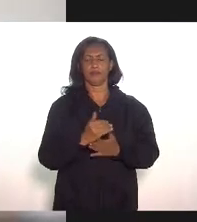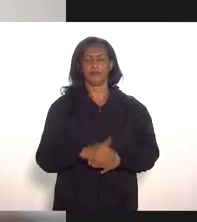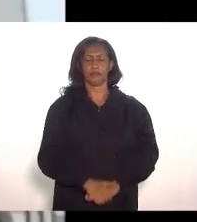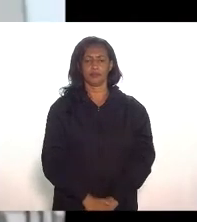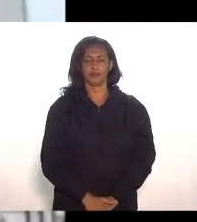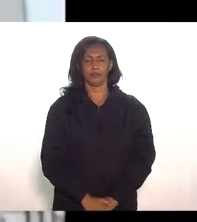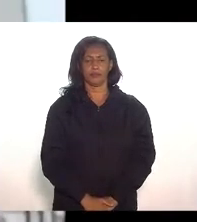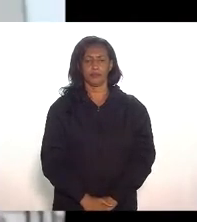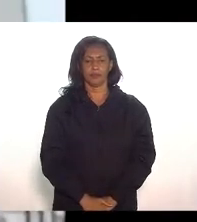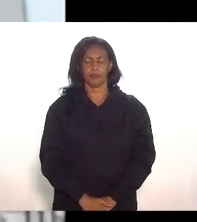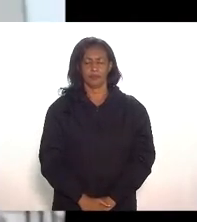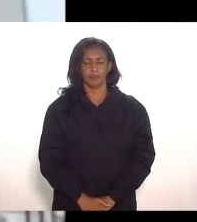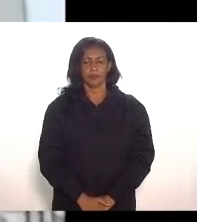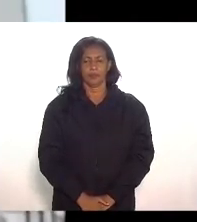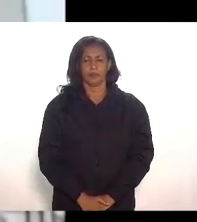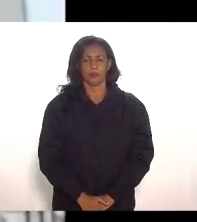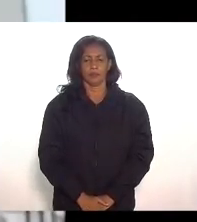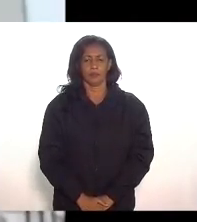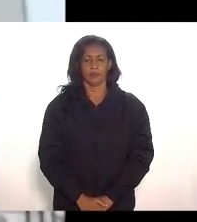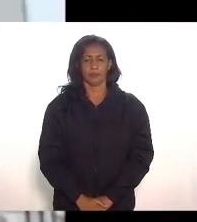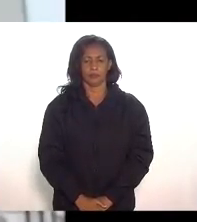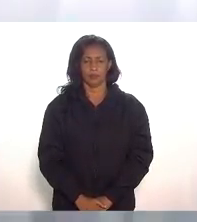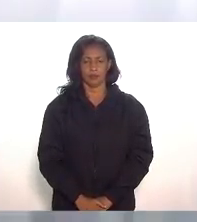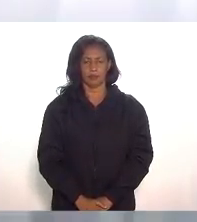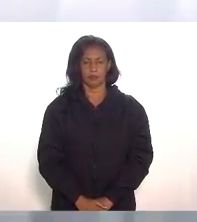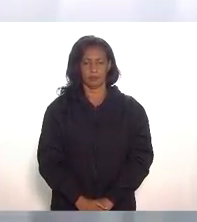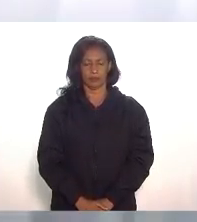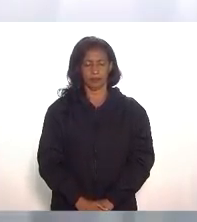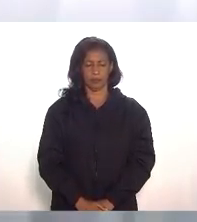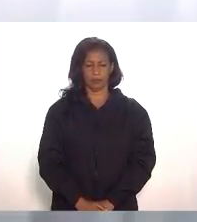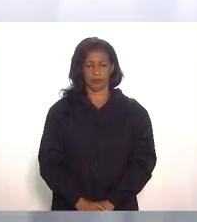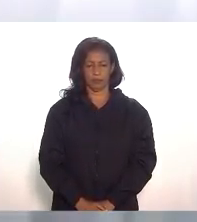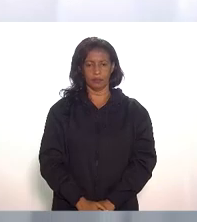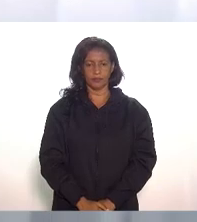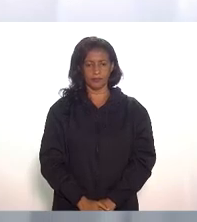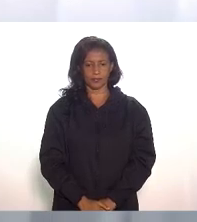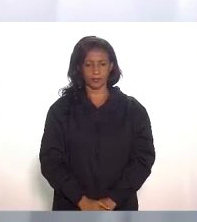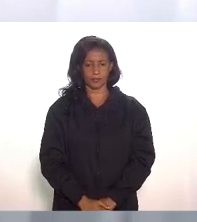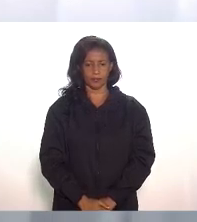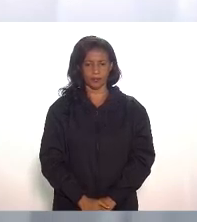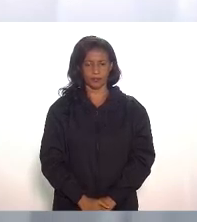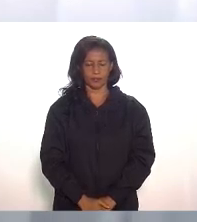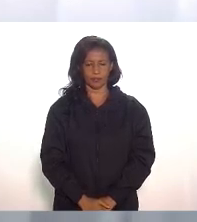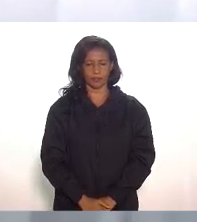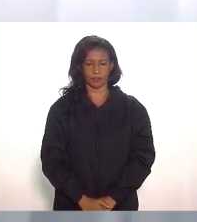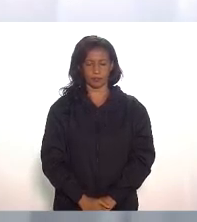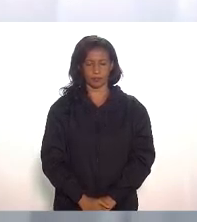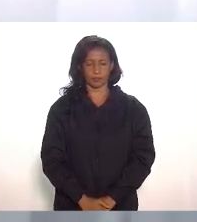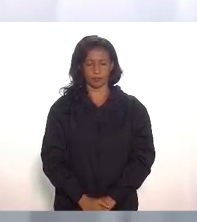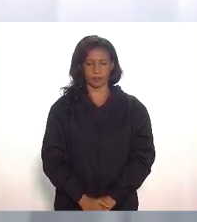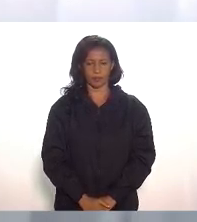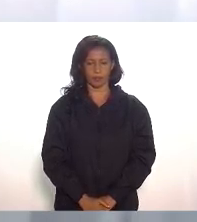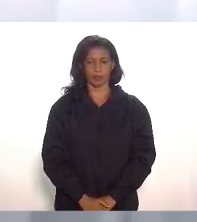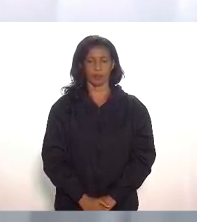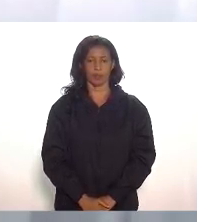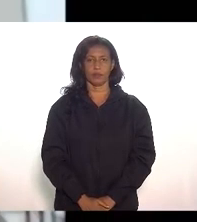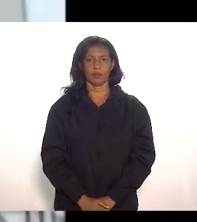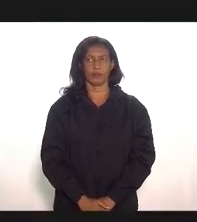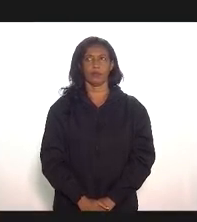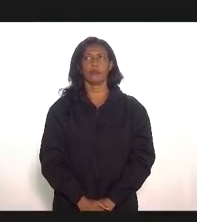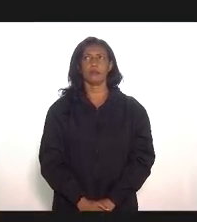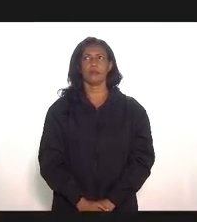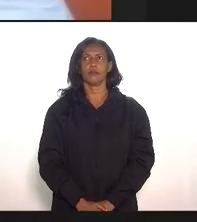Escreve, próximo ajuda, orador, escrevo, escrita é a deputada Célio Jordão. Vou escrever deputado o deputado Flávio Serafim.